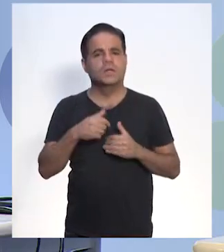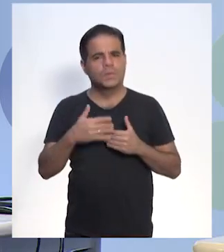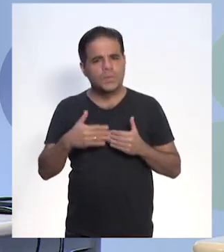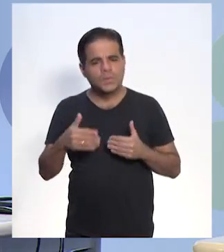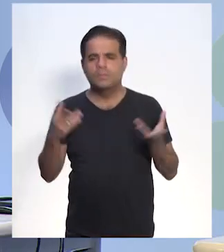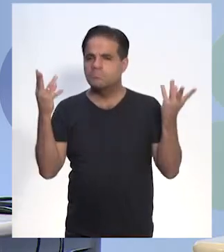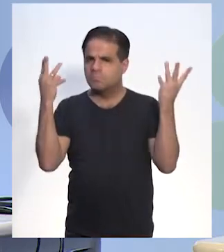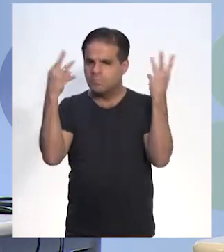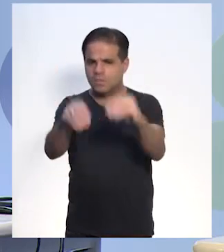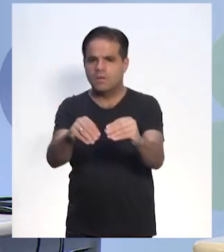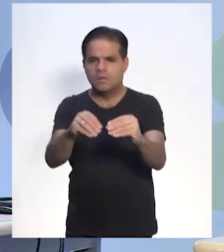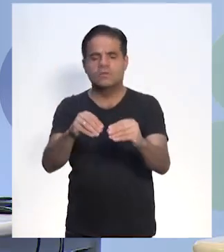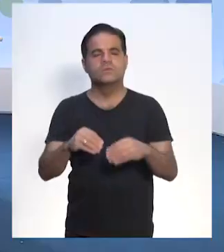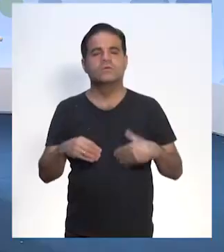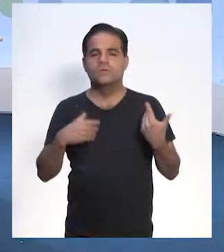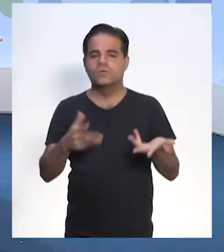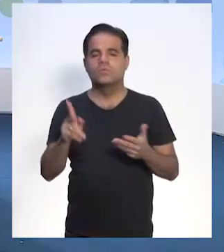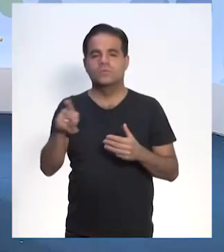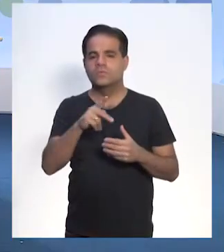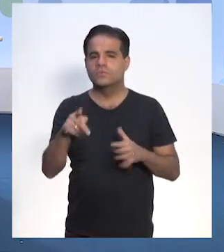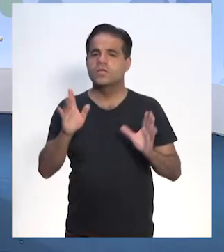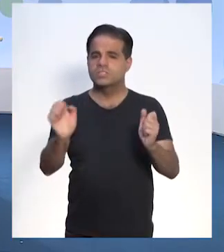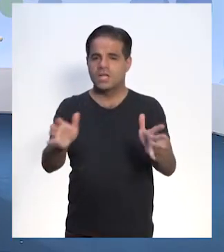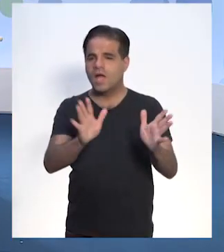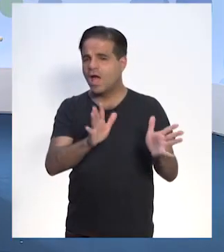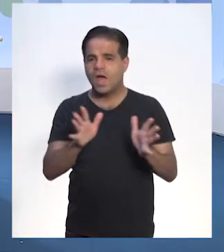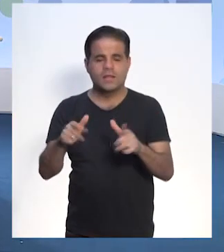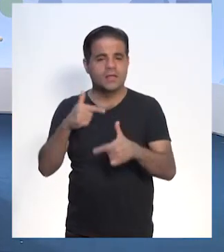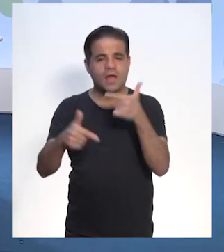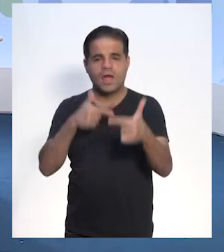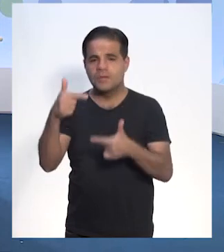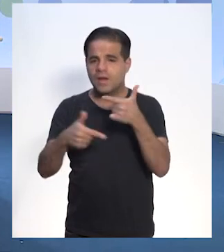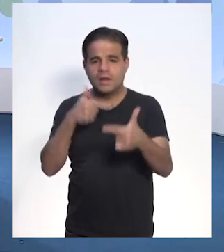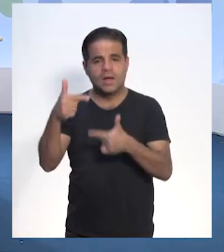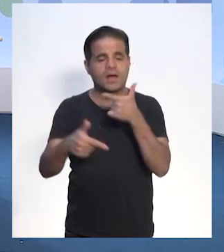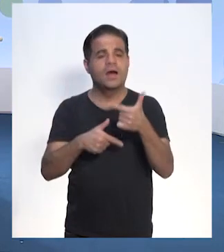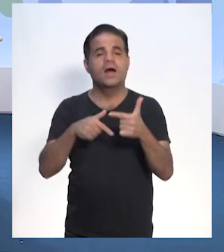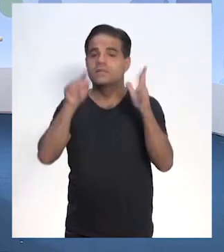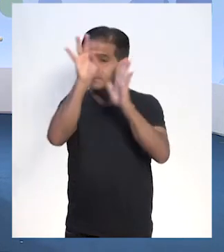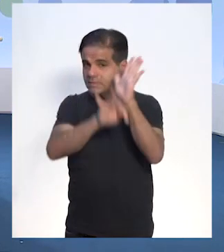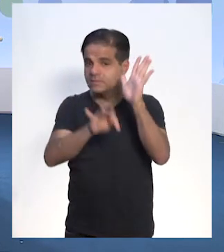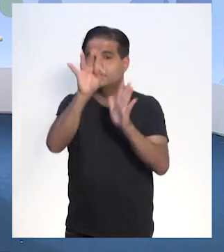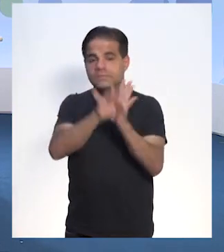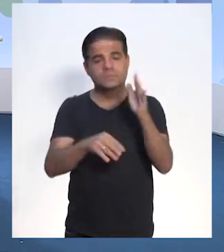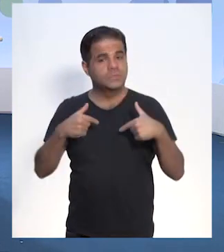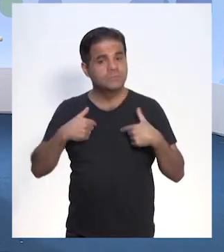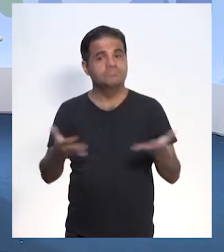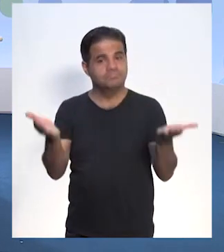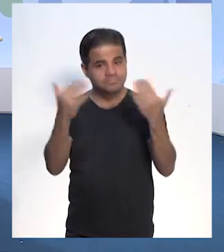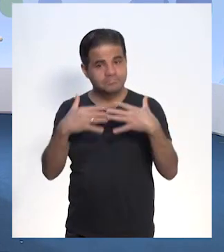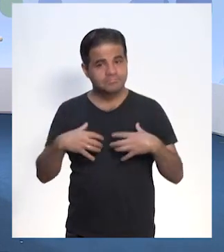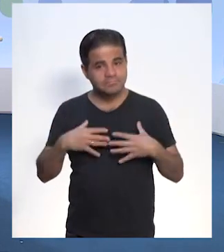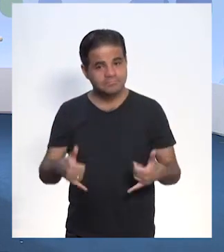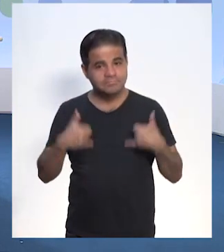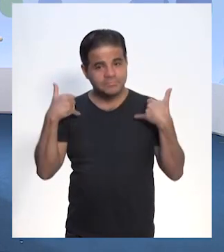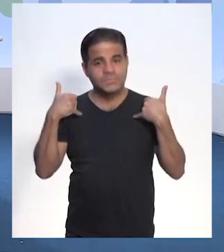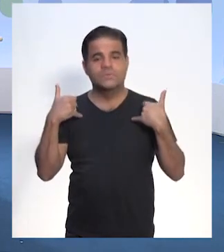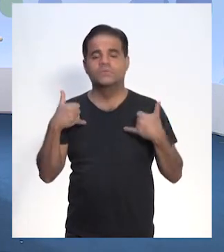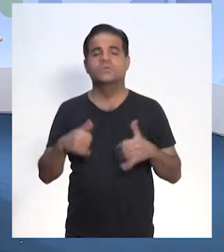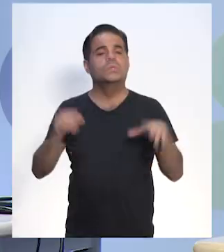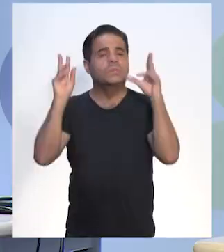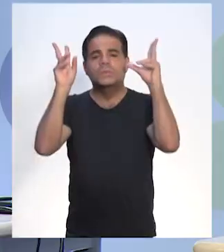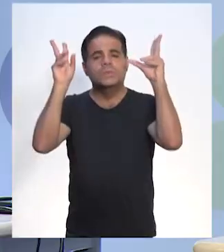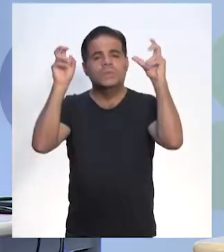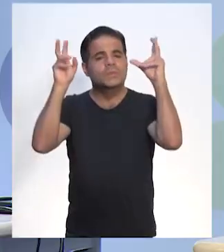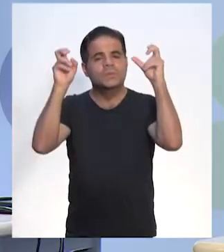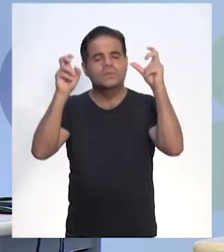A Pro Nancy respondeu o assunto amor. O que mais? Muitas participações de aluno, né? A